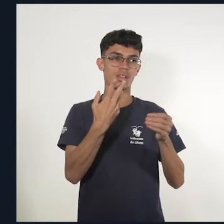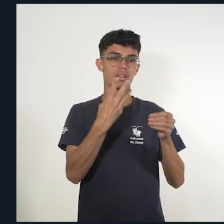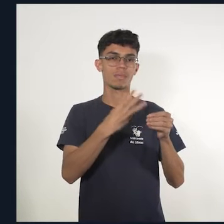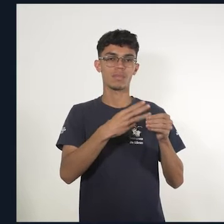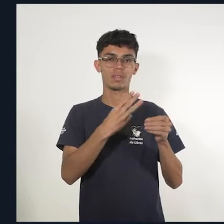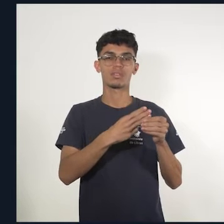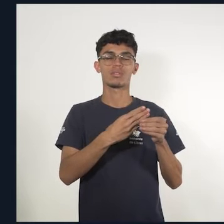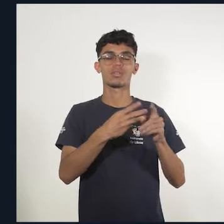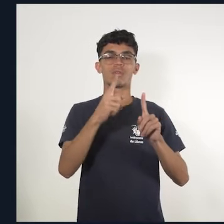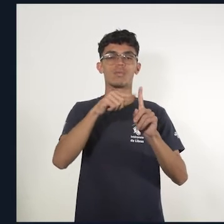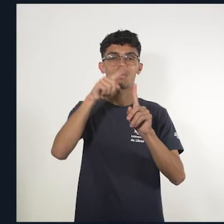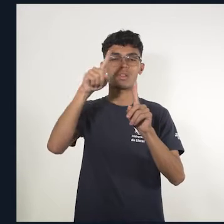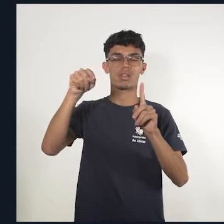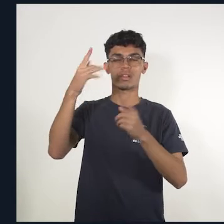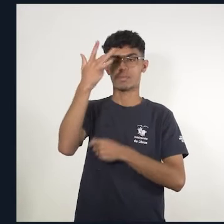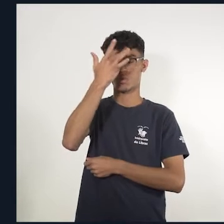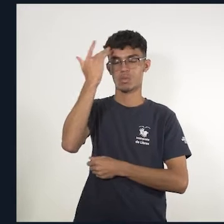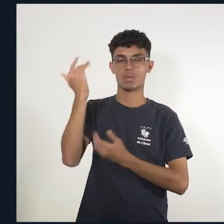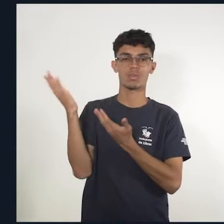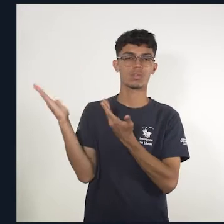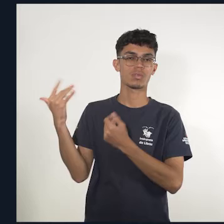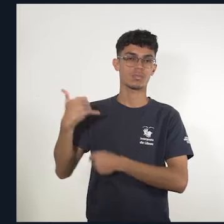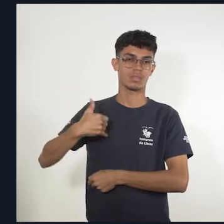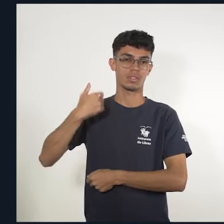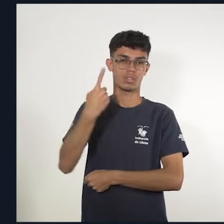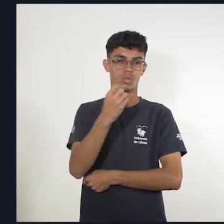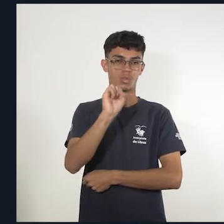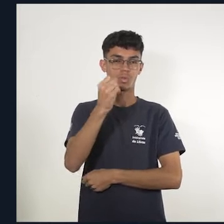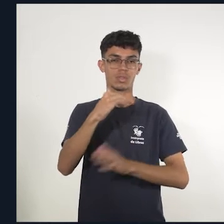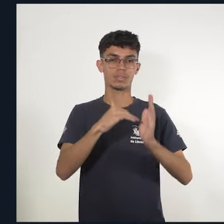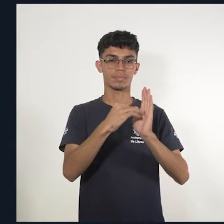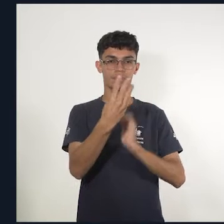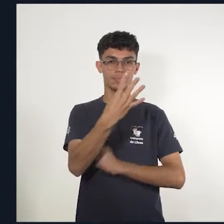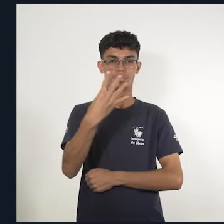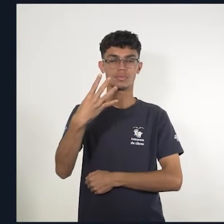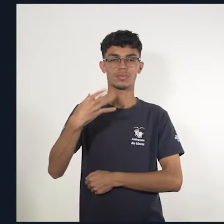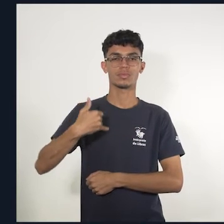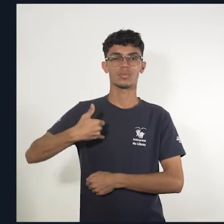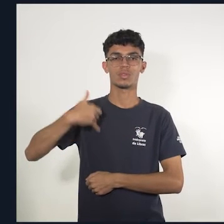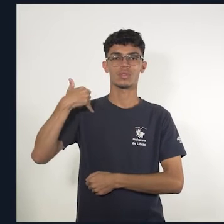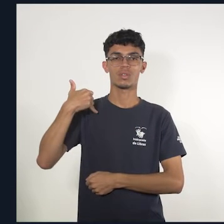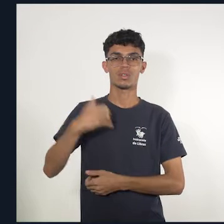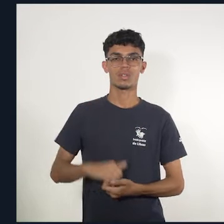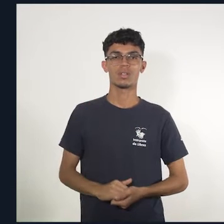mais alto entre jovens entre 18 e 34 anos.